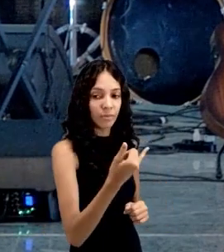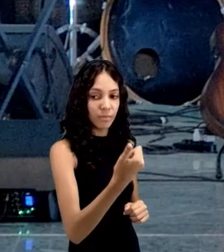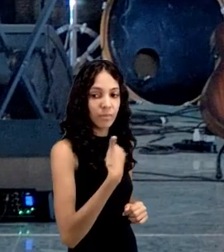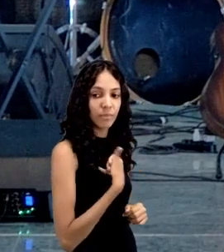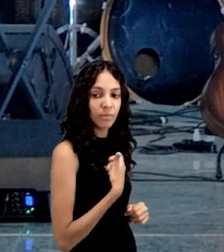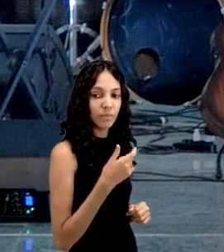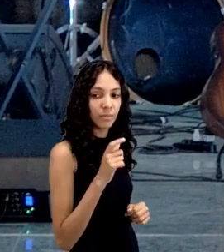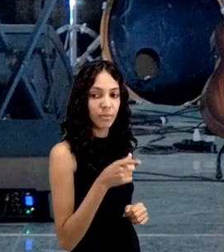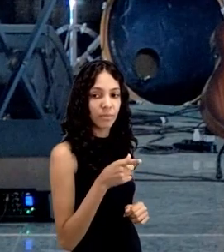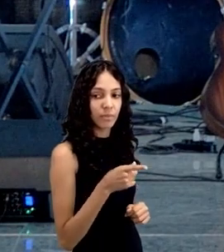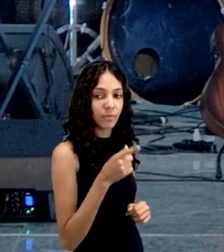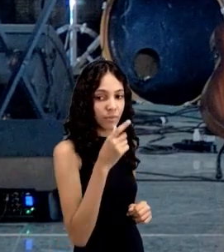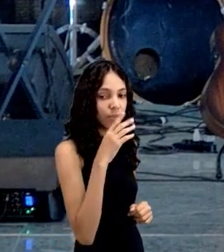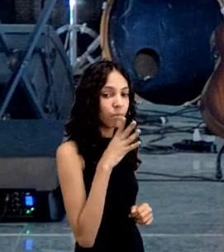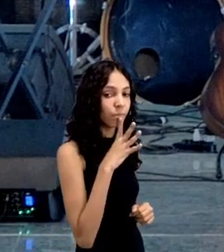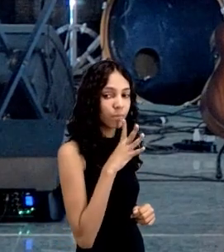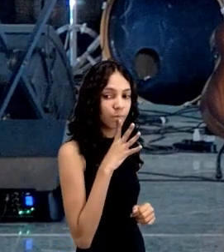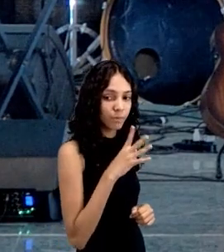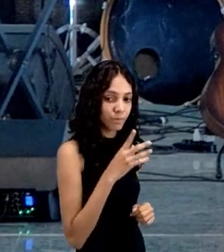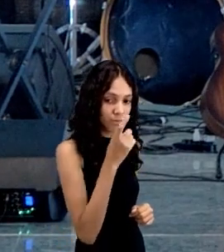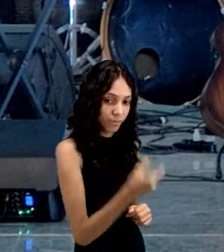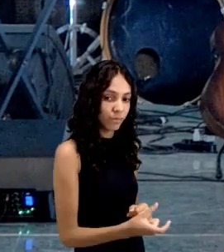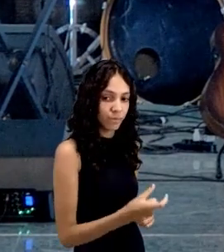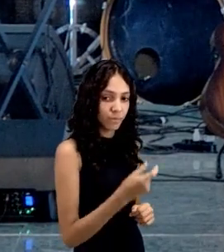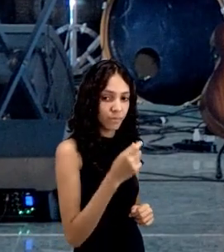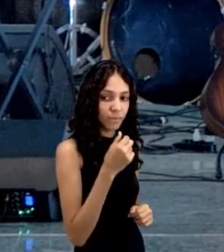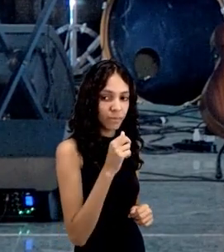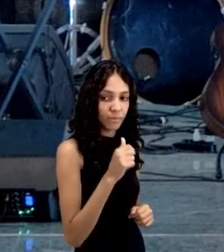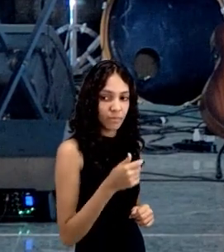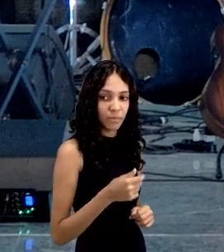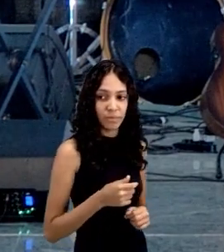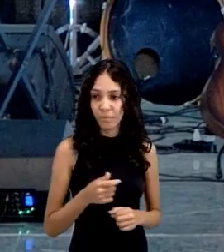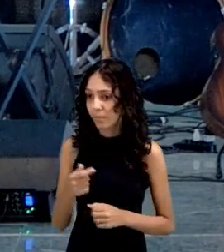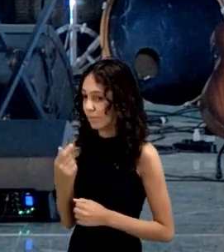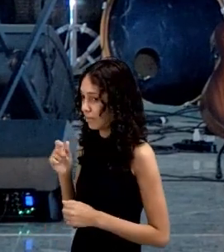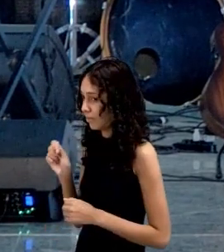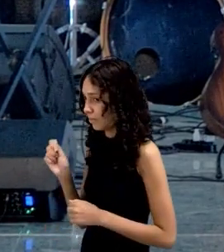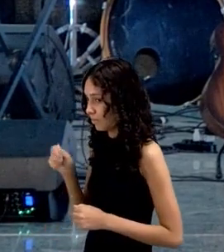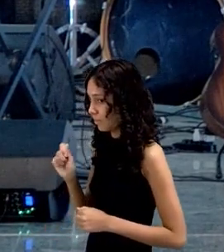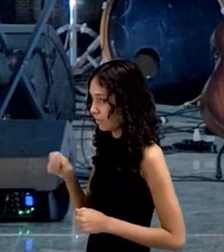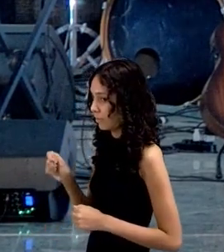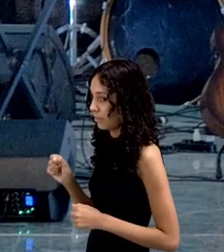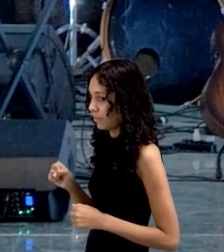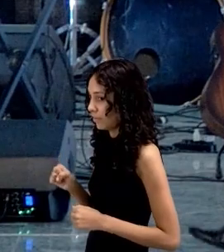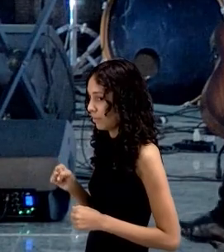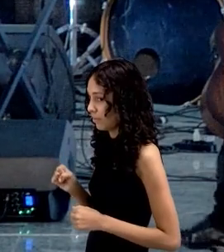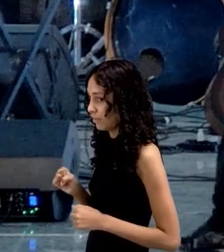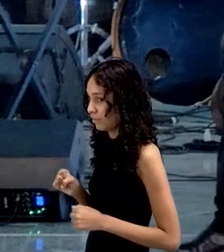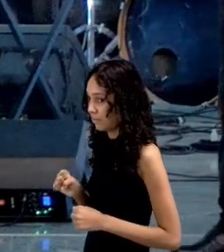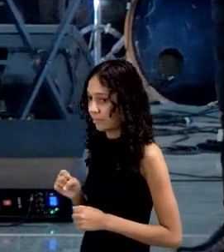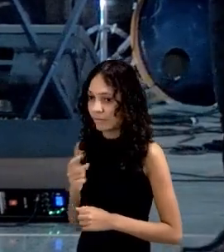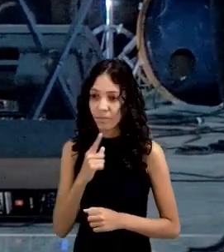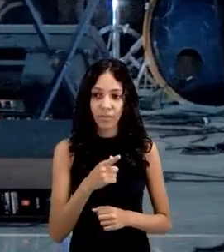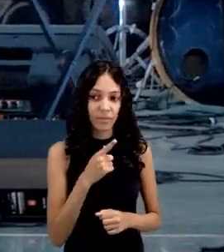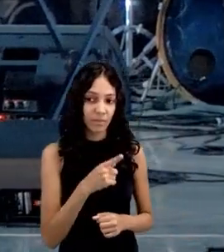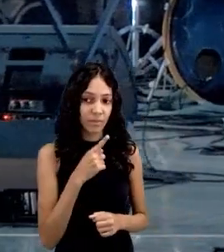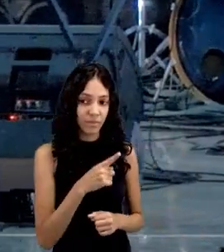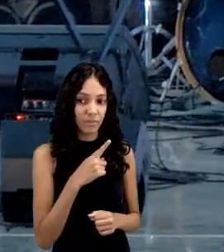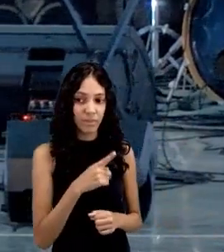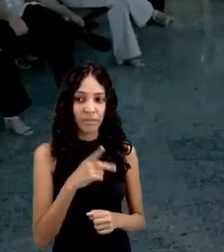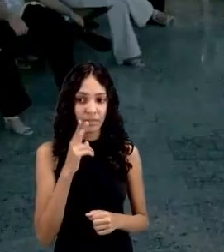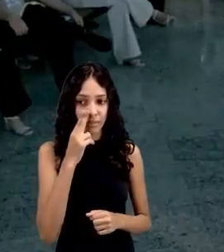Não cabe isso. O que Jesus está dizendo é que o nosso padrão de relacionamento precisa ser diferente dos mundanos.